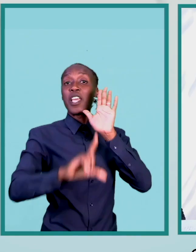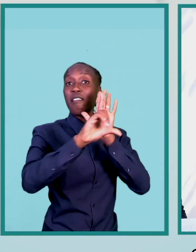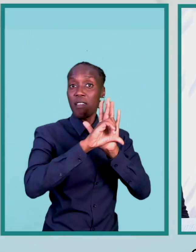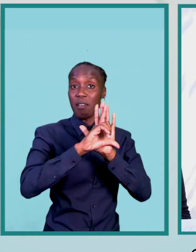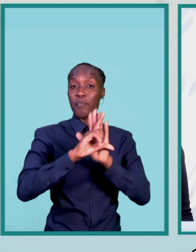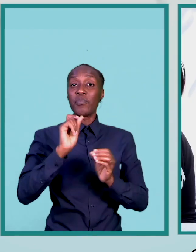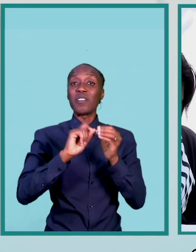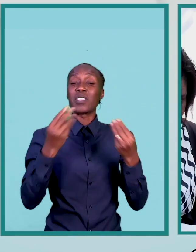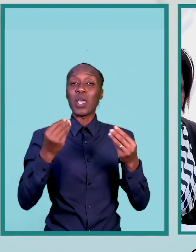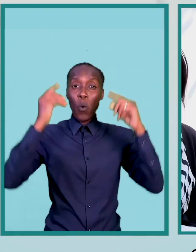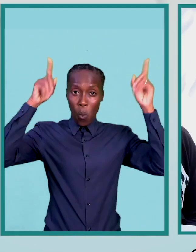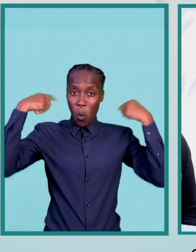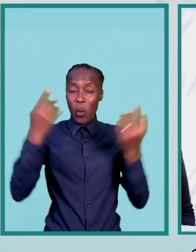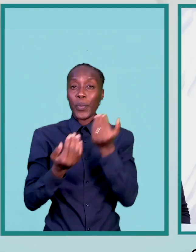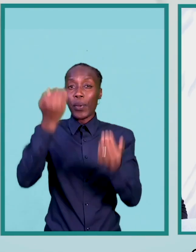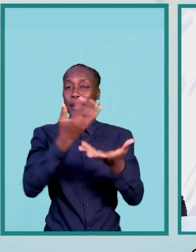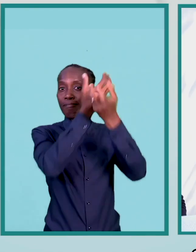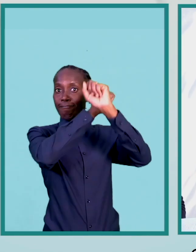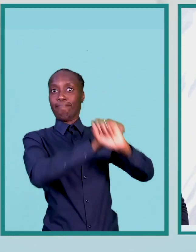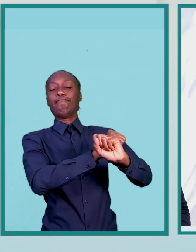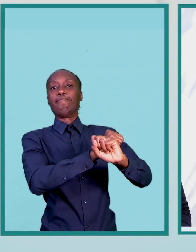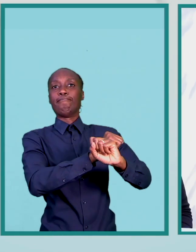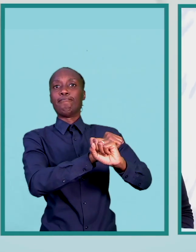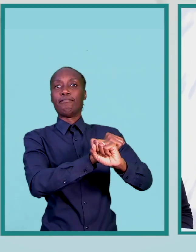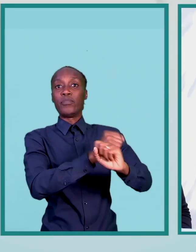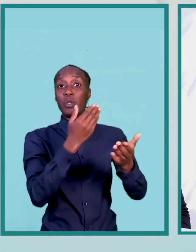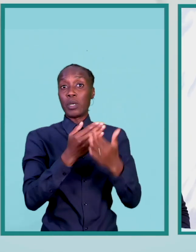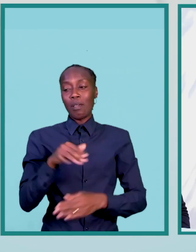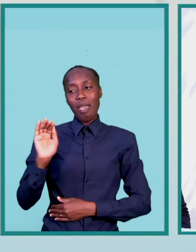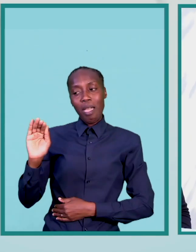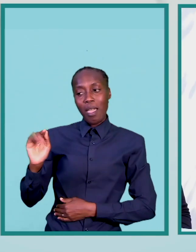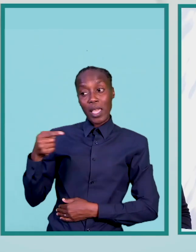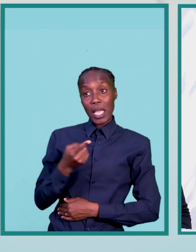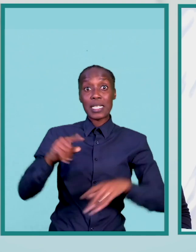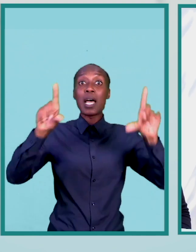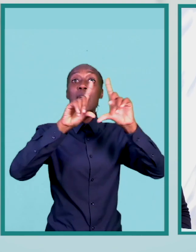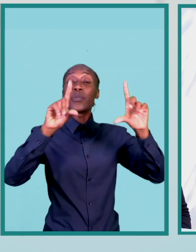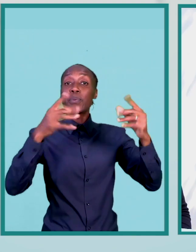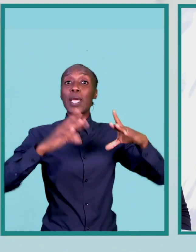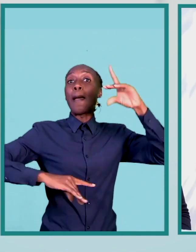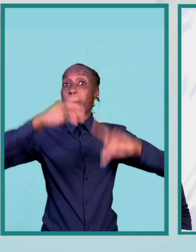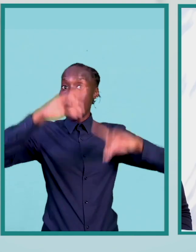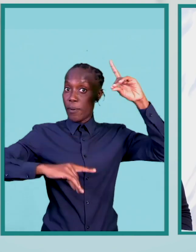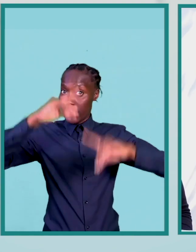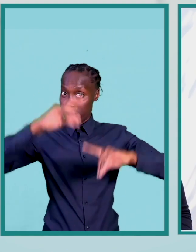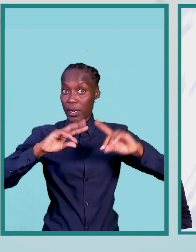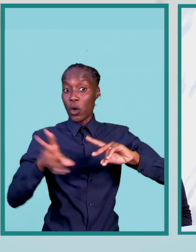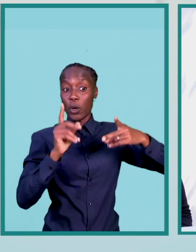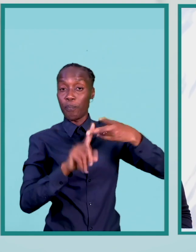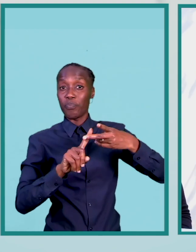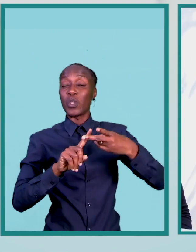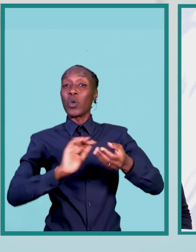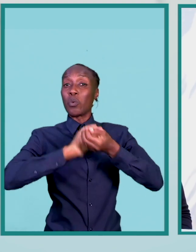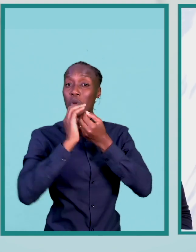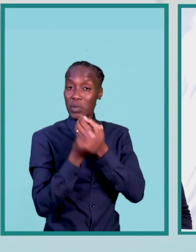combate e previne a lei da união prematura. Esta é uma das políticas, o meu amigo Kelvin. A outra política, nós também temos a